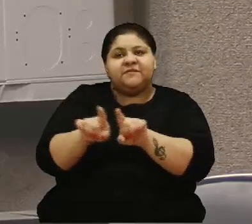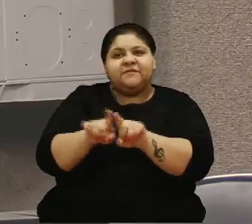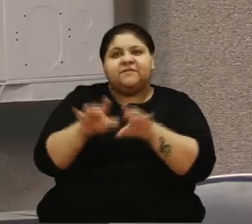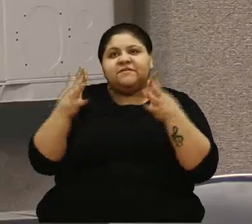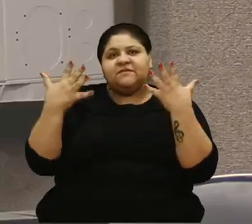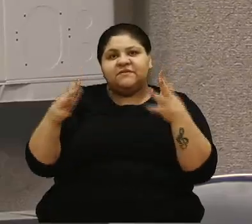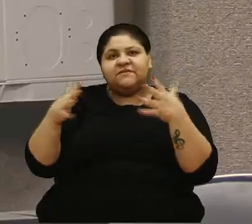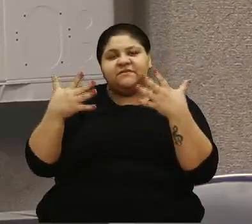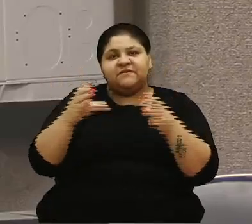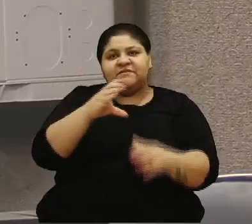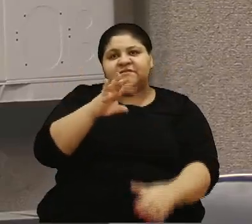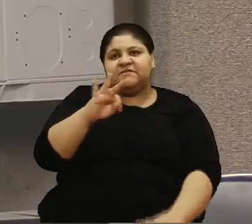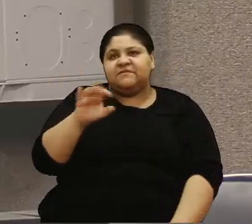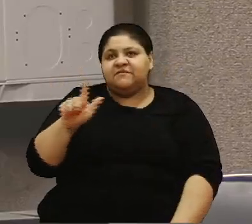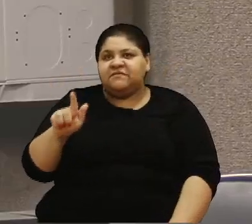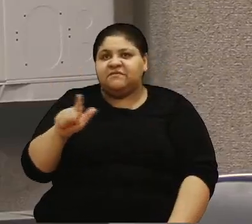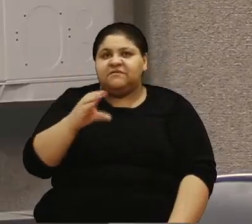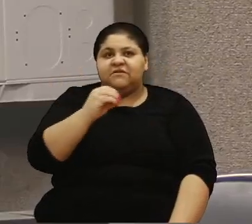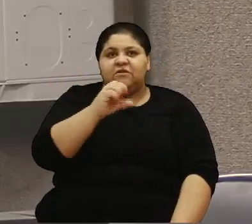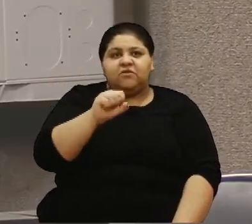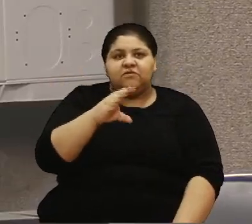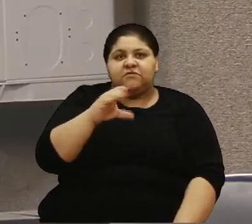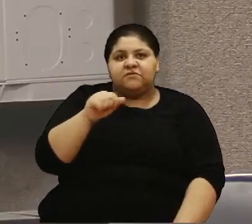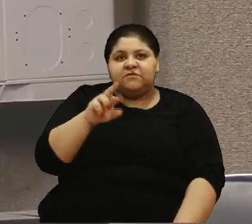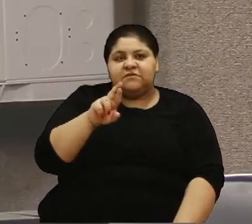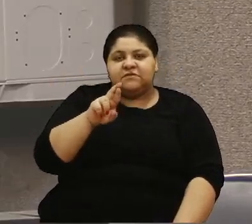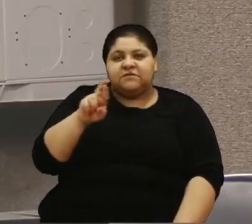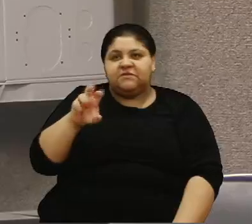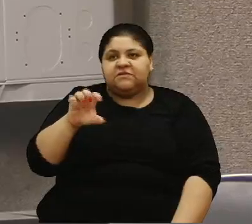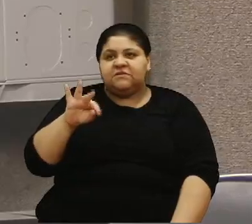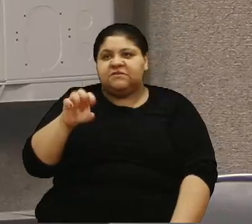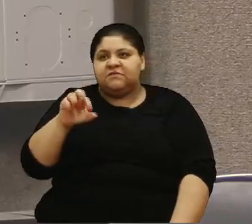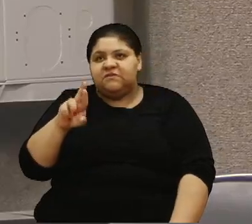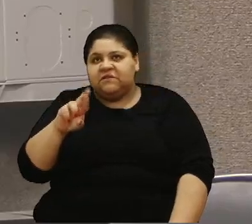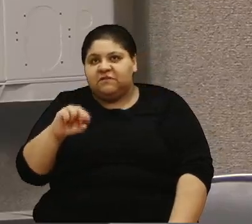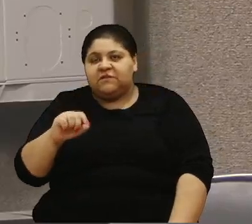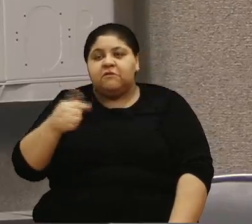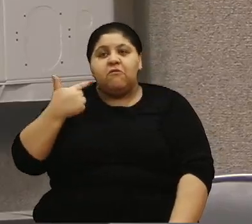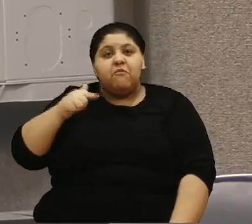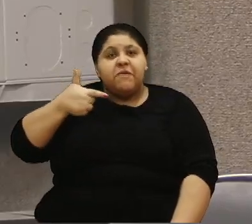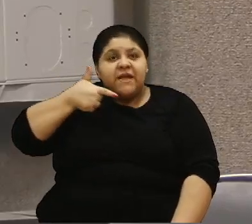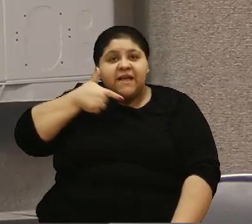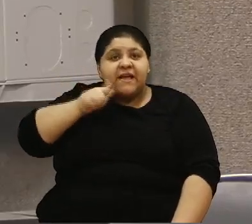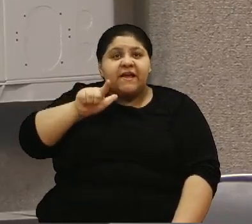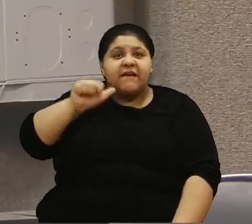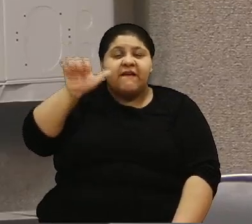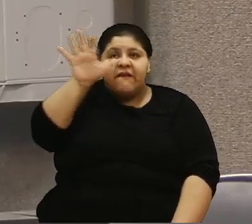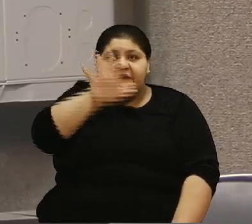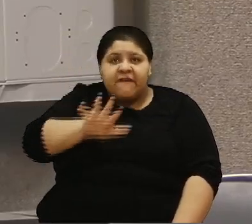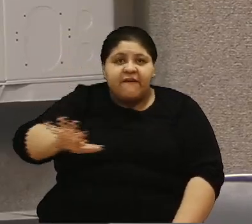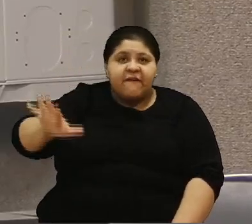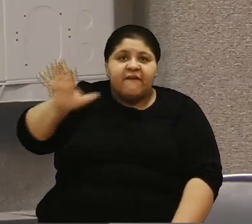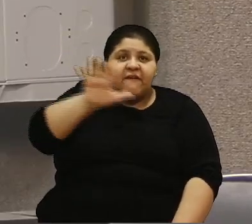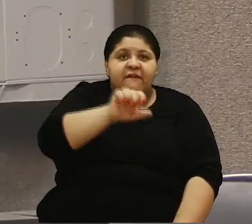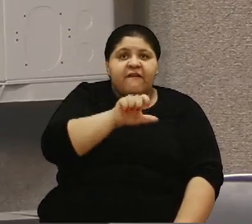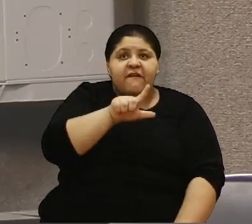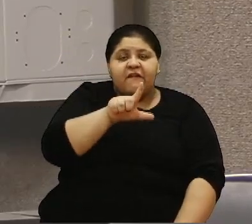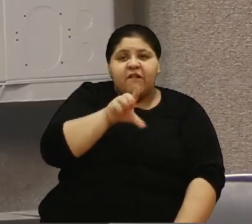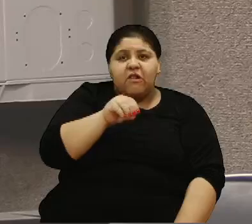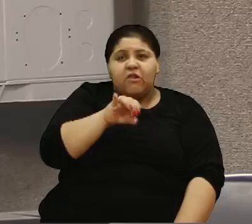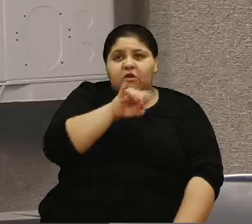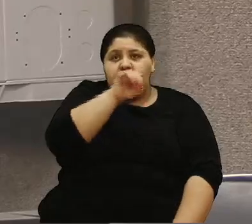saudação ao CTG, os carreteiros, bicampeões nacionais, né, Heloísa, seu Brito,